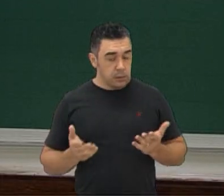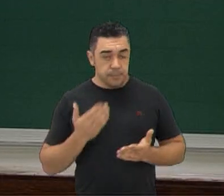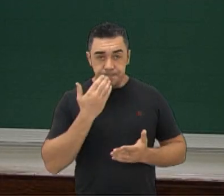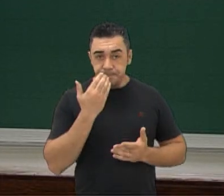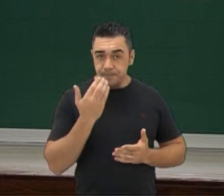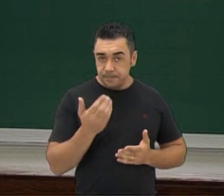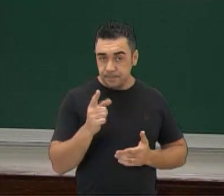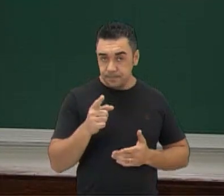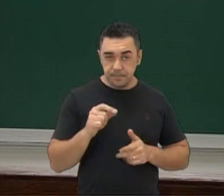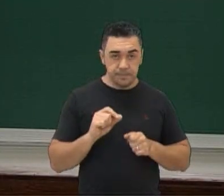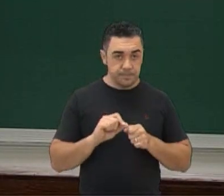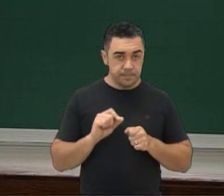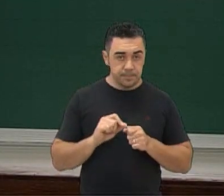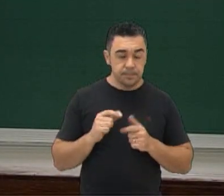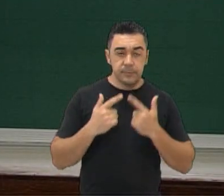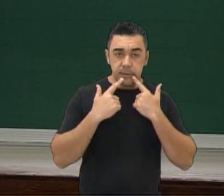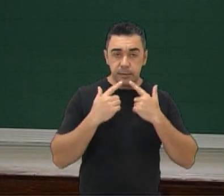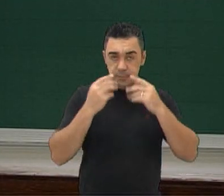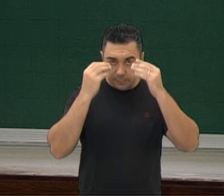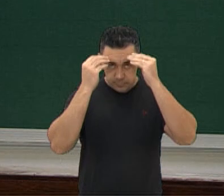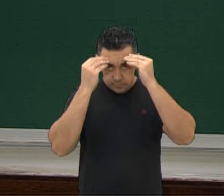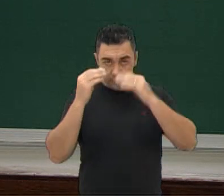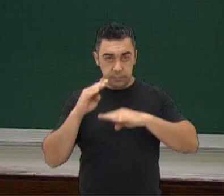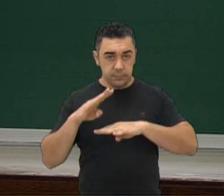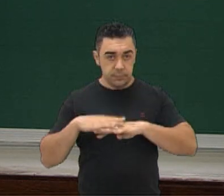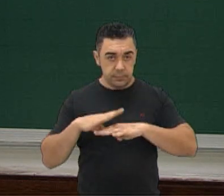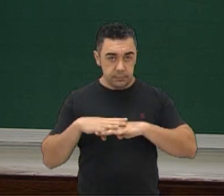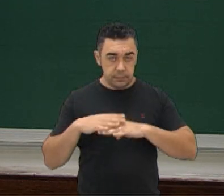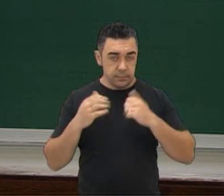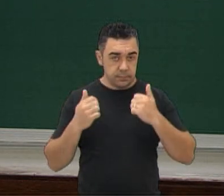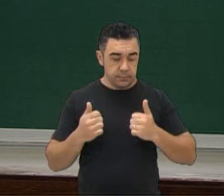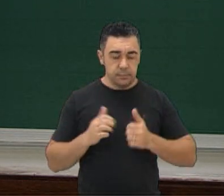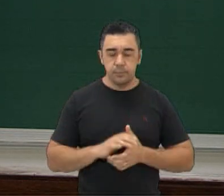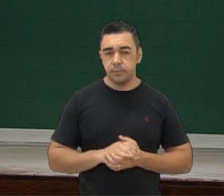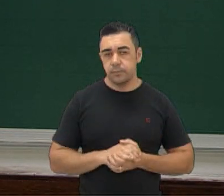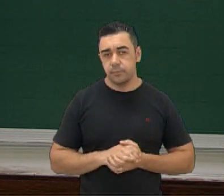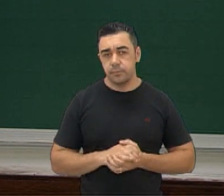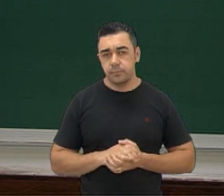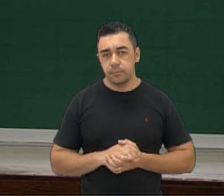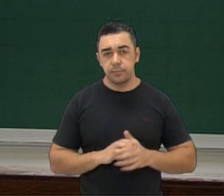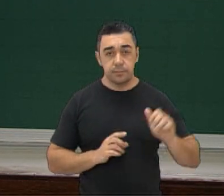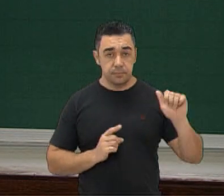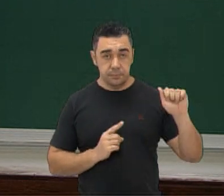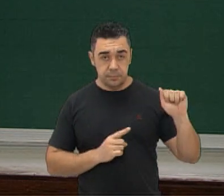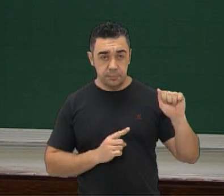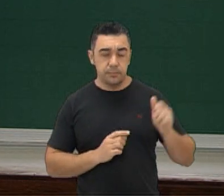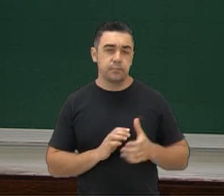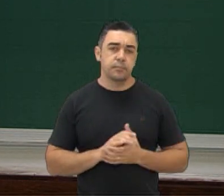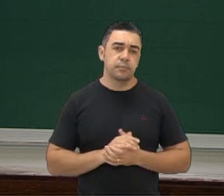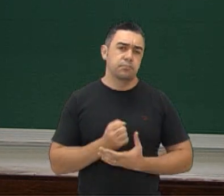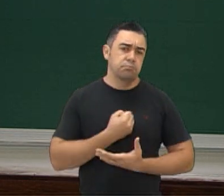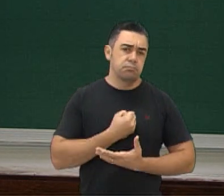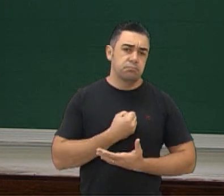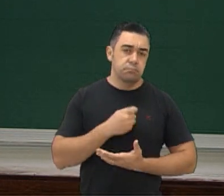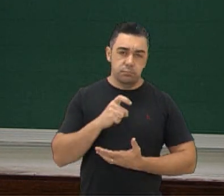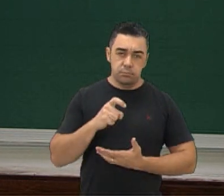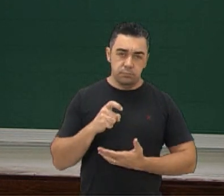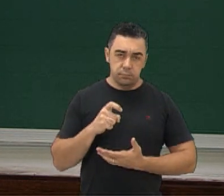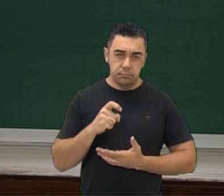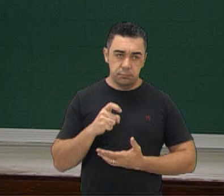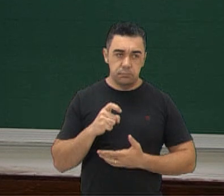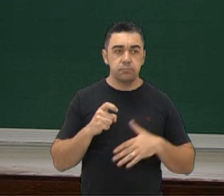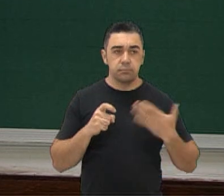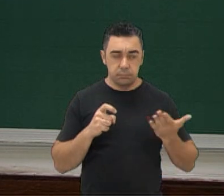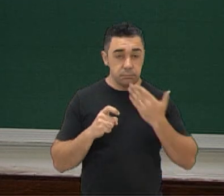as sentenças em linguagem matemática. A letra A, ele fala um número x,